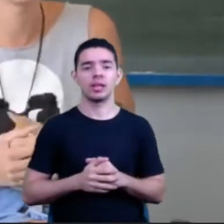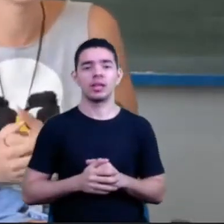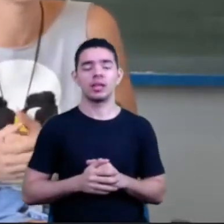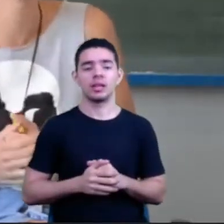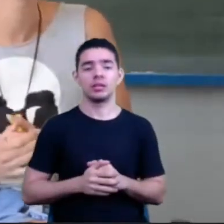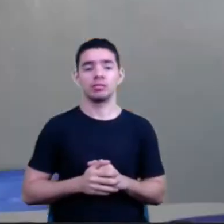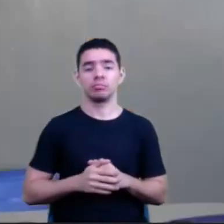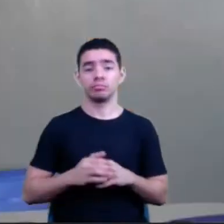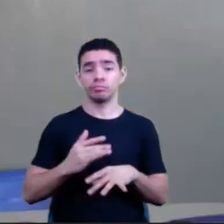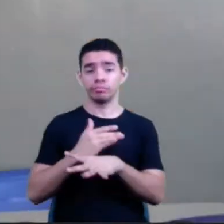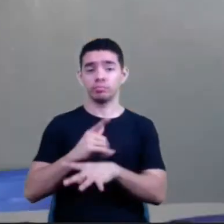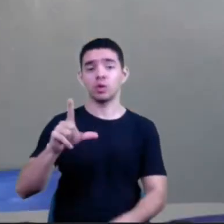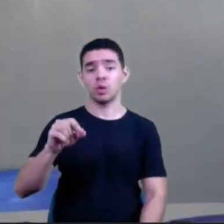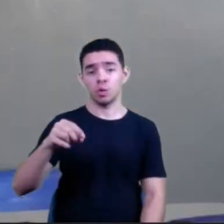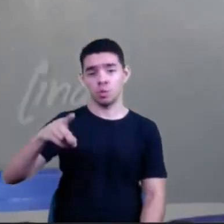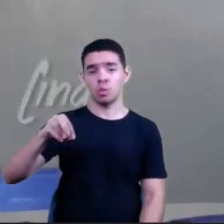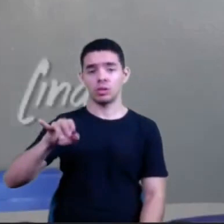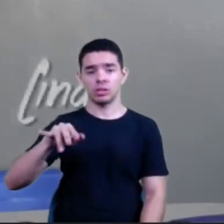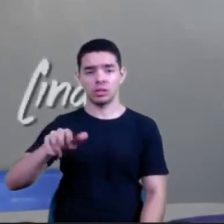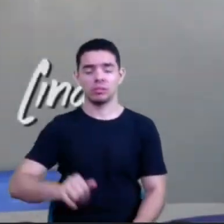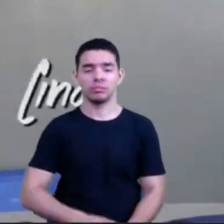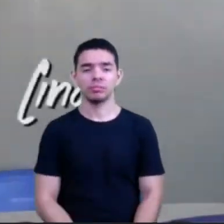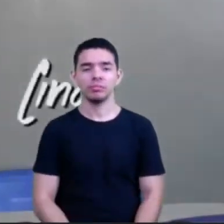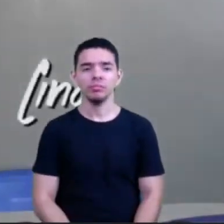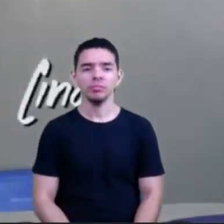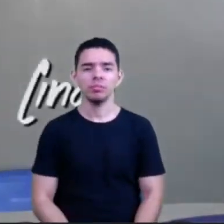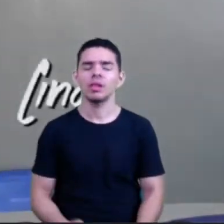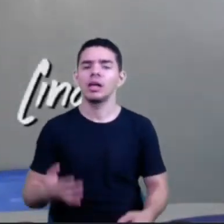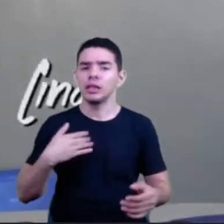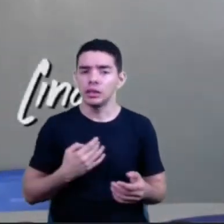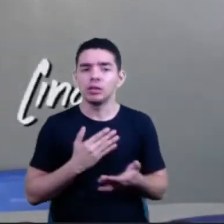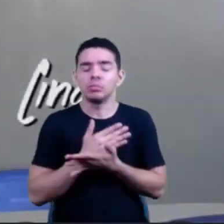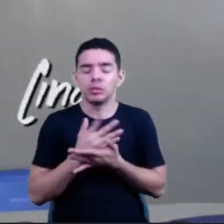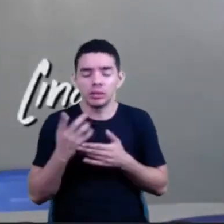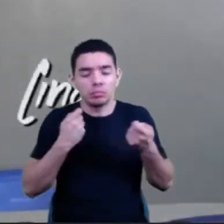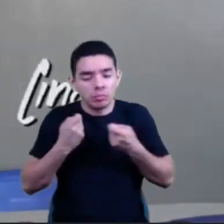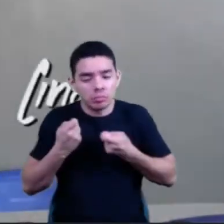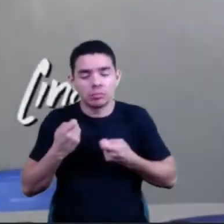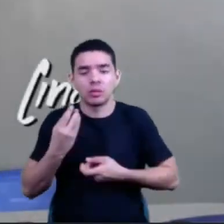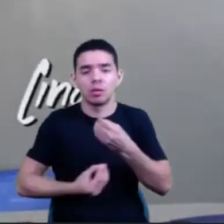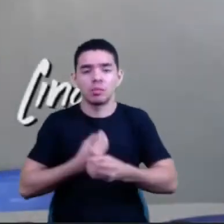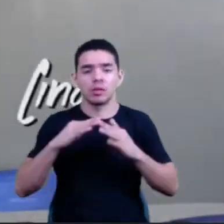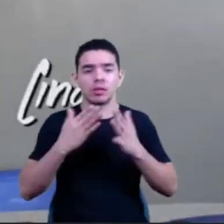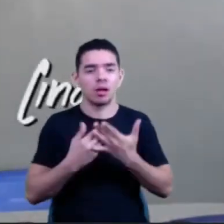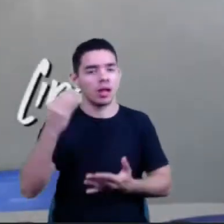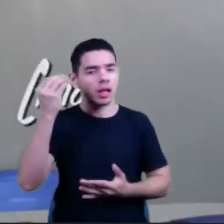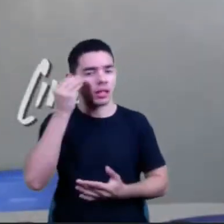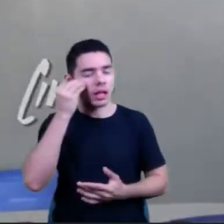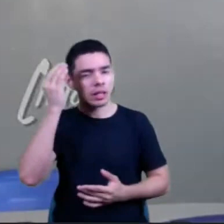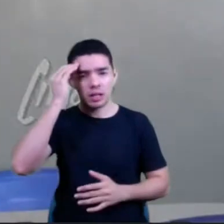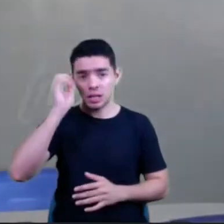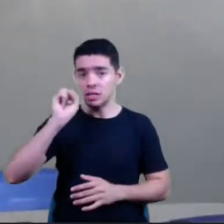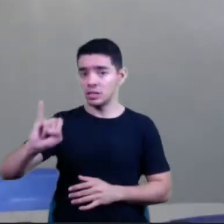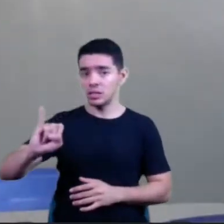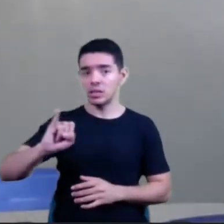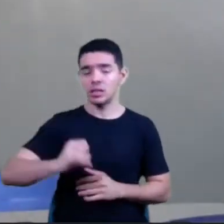de Londrina. Comecei a me policiar mais de como eu poderia ser na escola, então eu tentava entender. Se alguém me